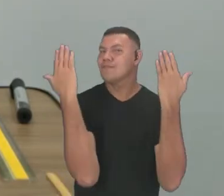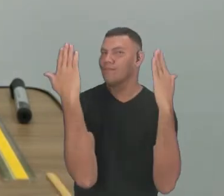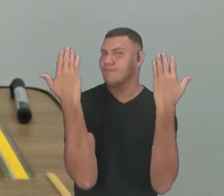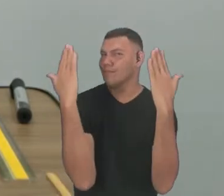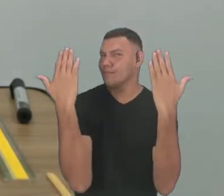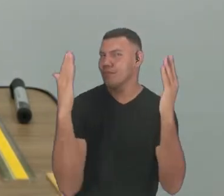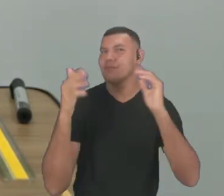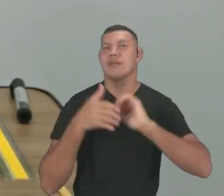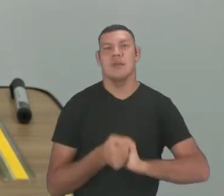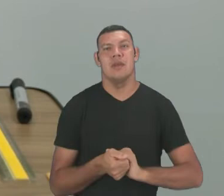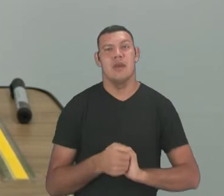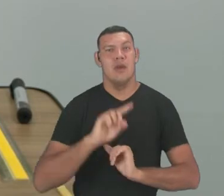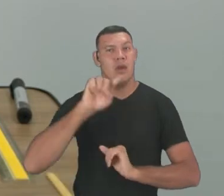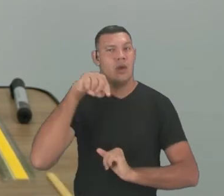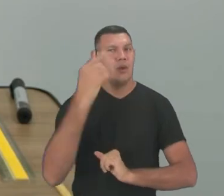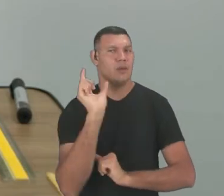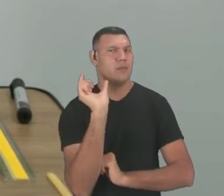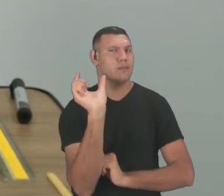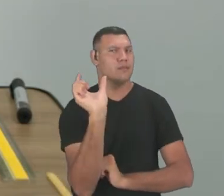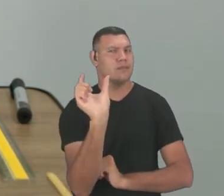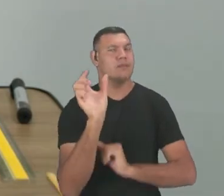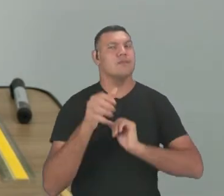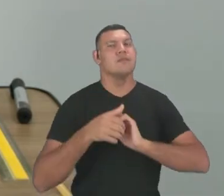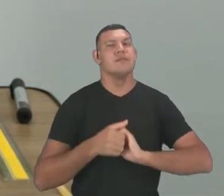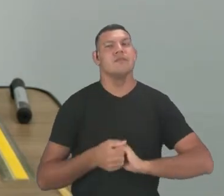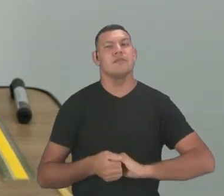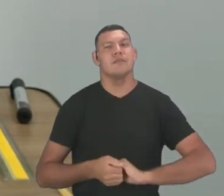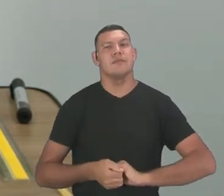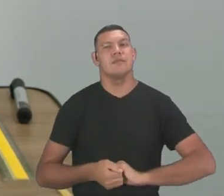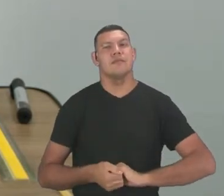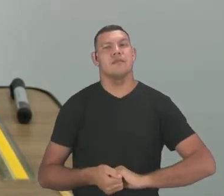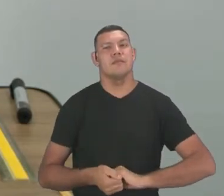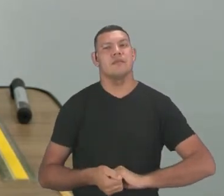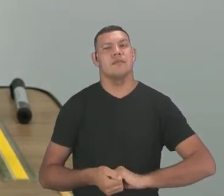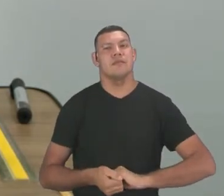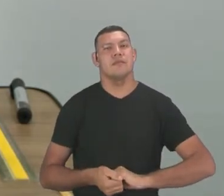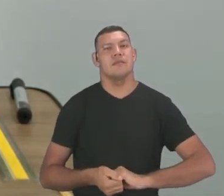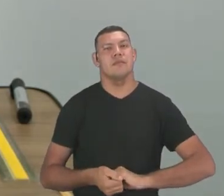bem vamos parar próximo a palavra é